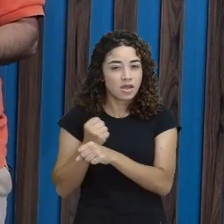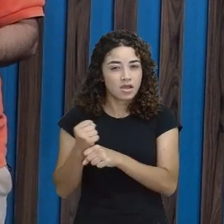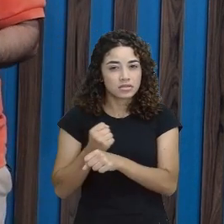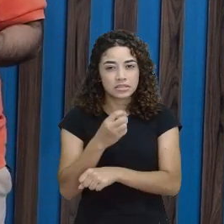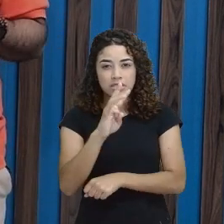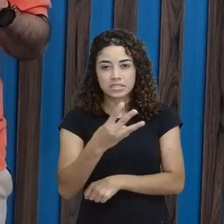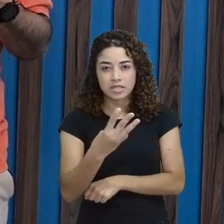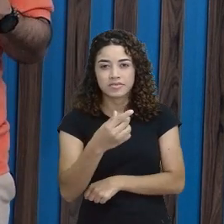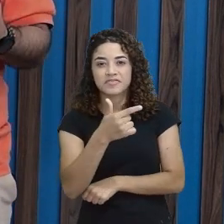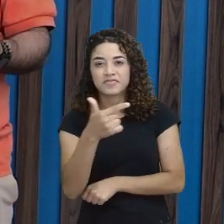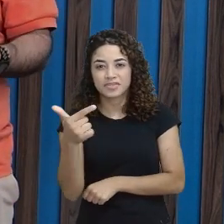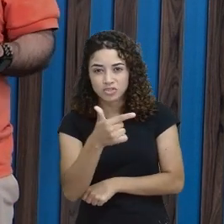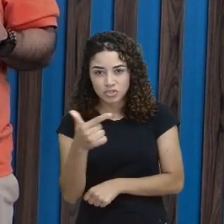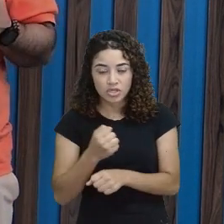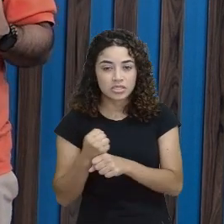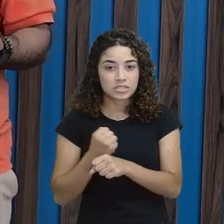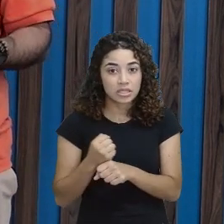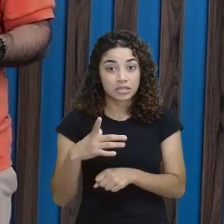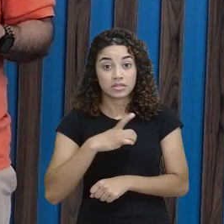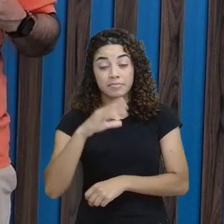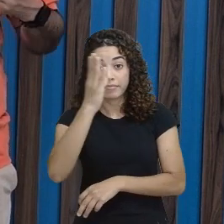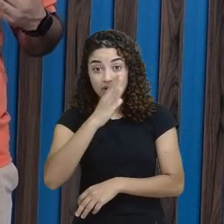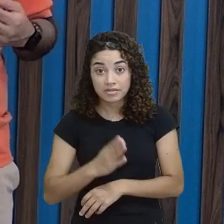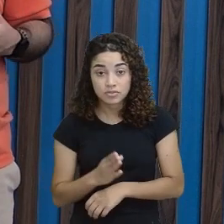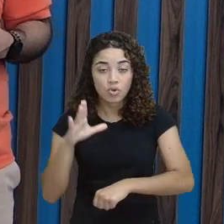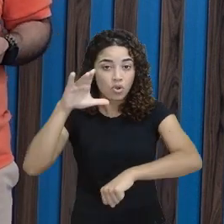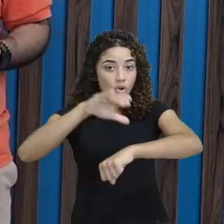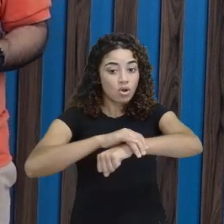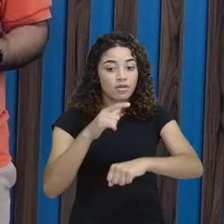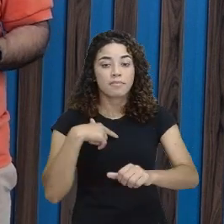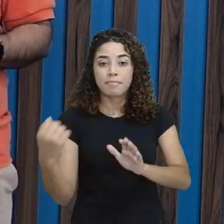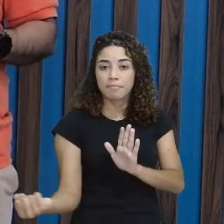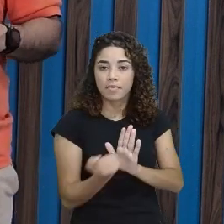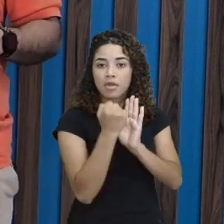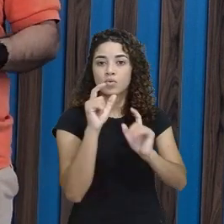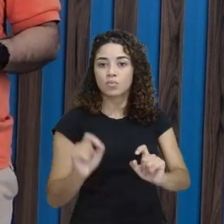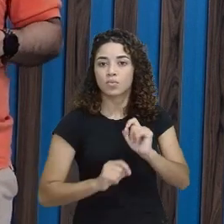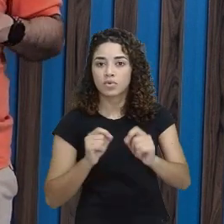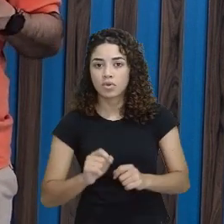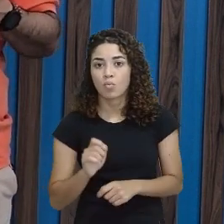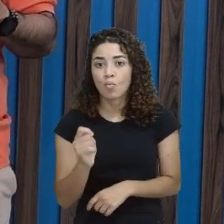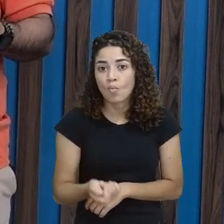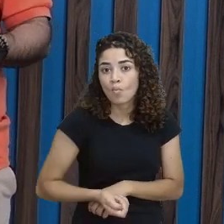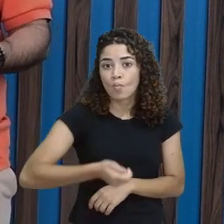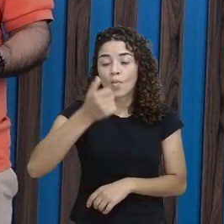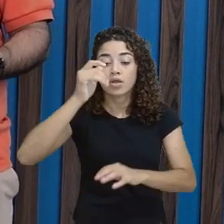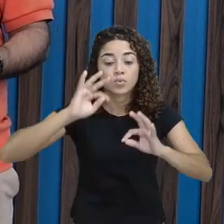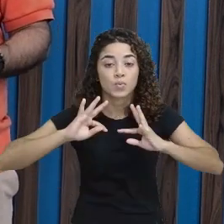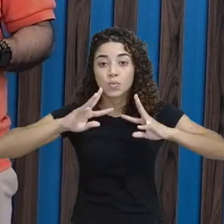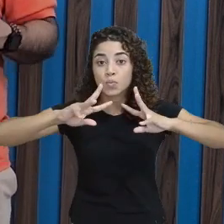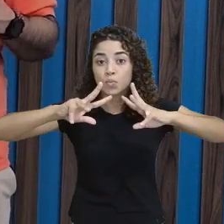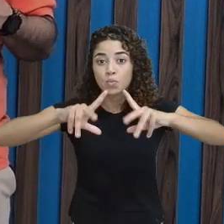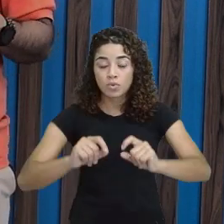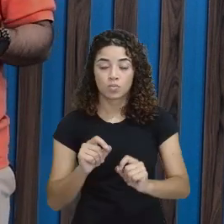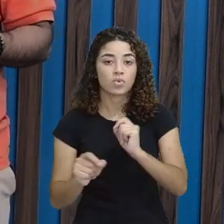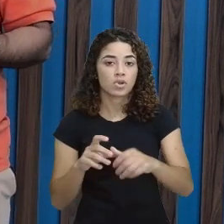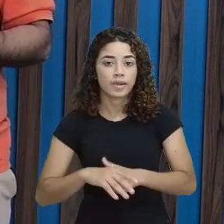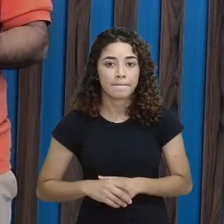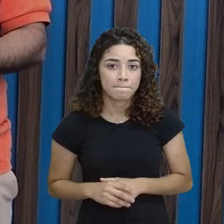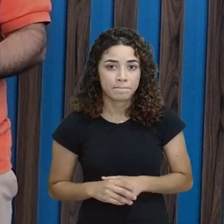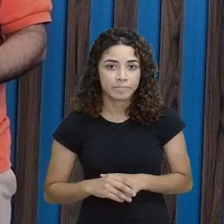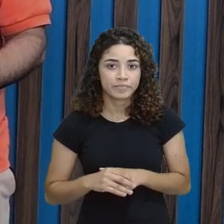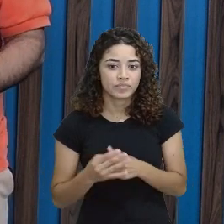que a gente teve de Brasil colonial, ele foi marcado em quase que sua totalidade pela questão